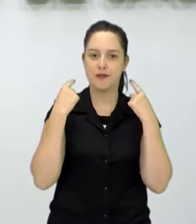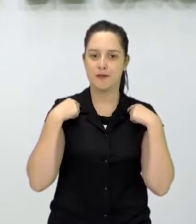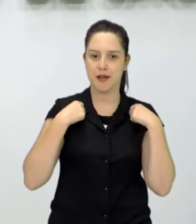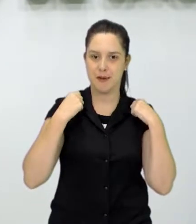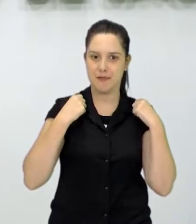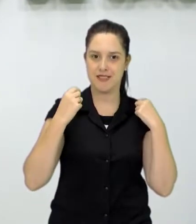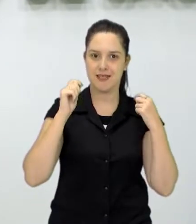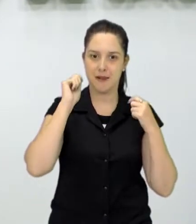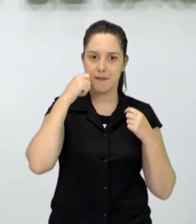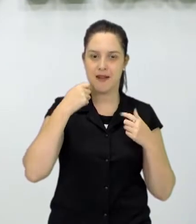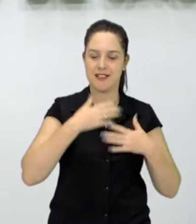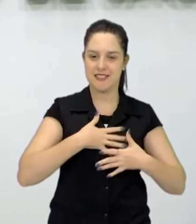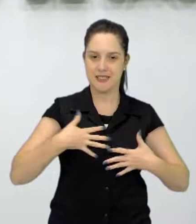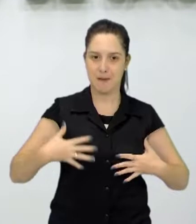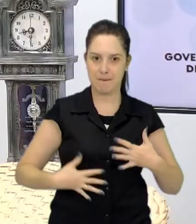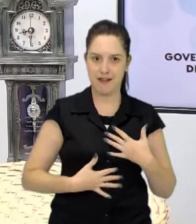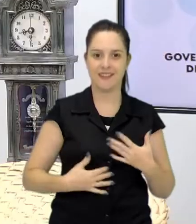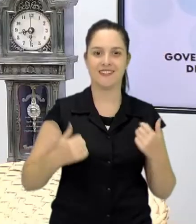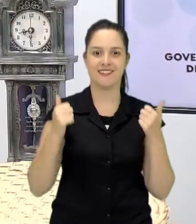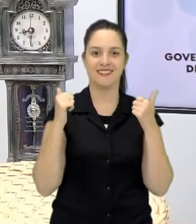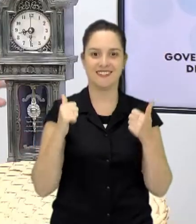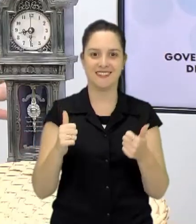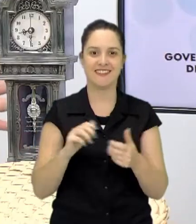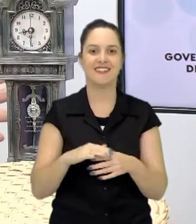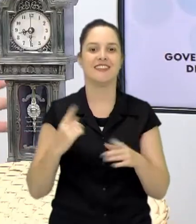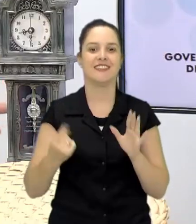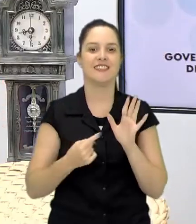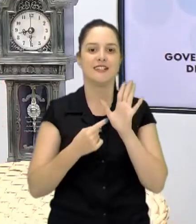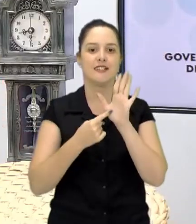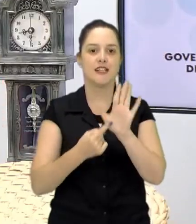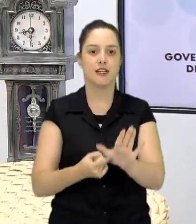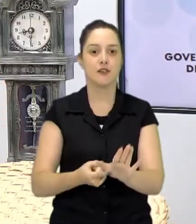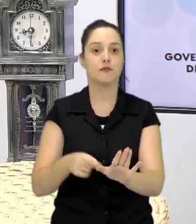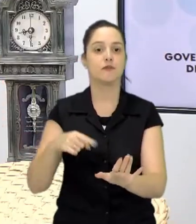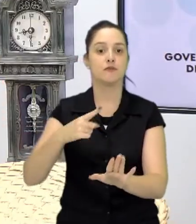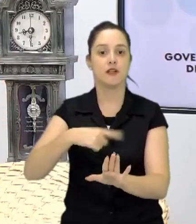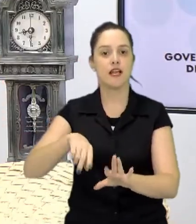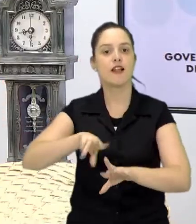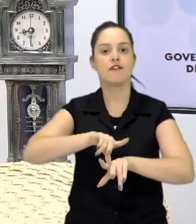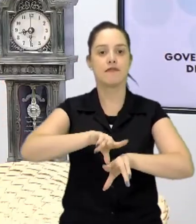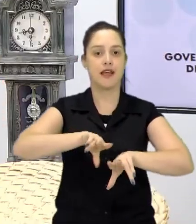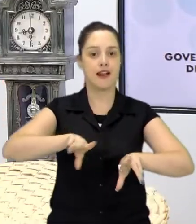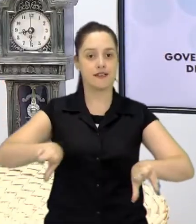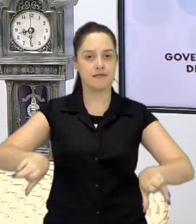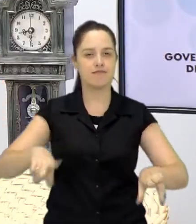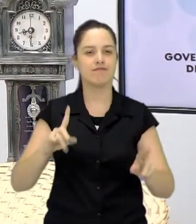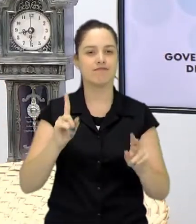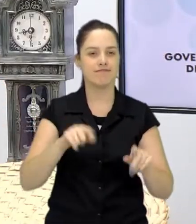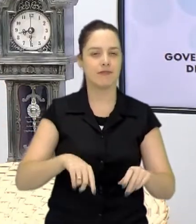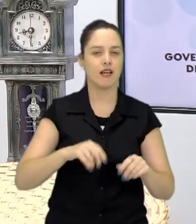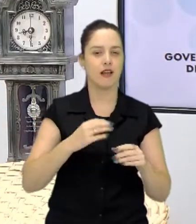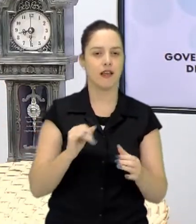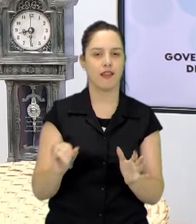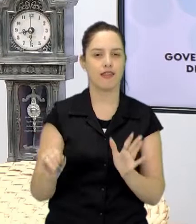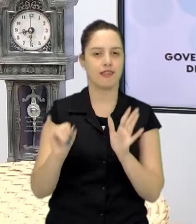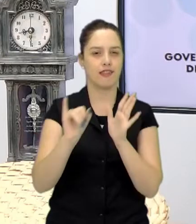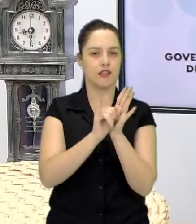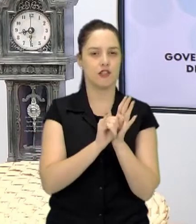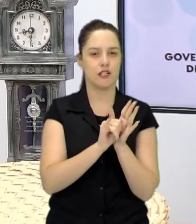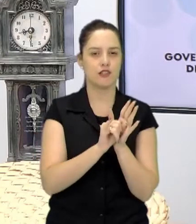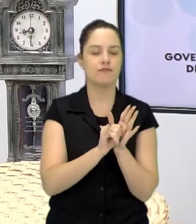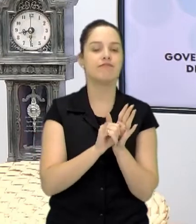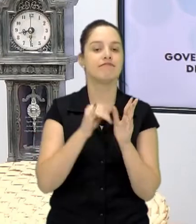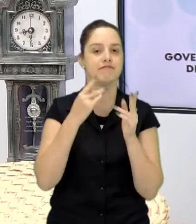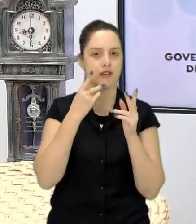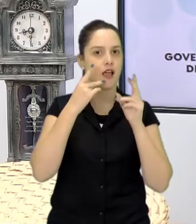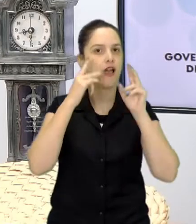vermelha estampada. Olha que legal. E nós três aqui já representamos diversas matrizes e identidades. E a gente vai falar um pouquinho de